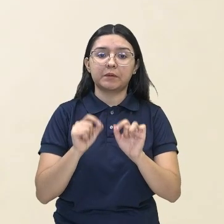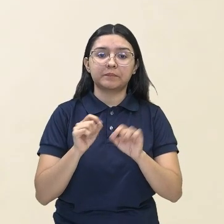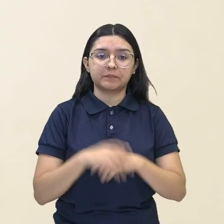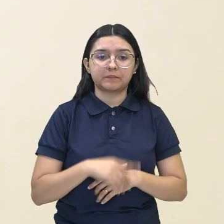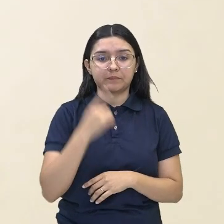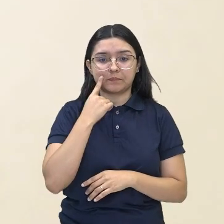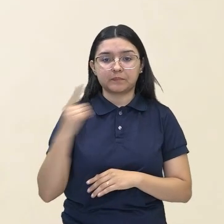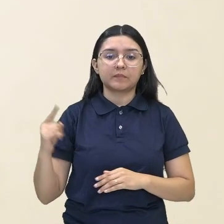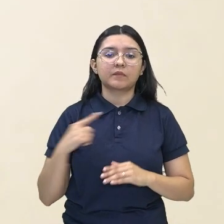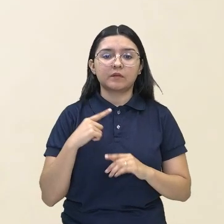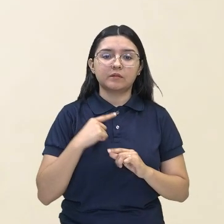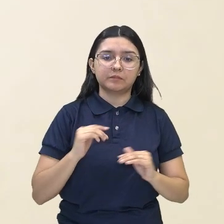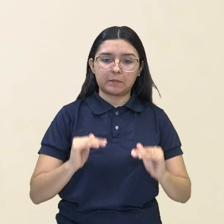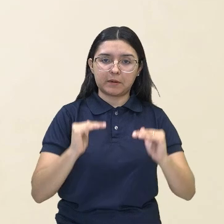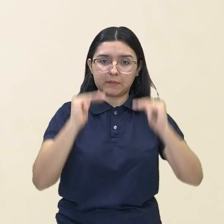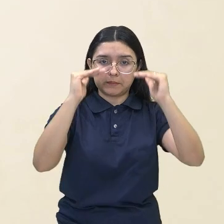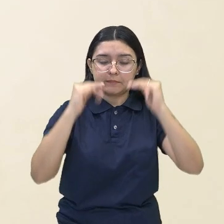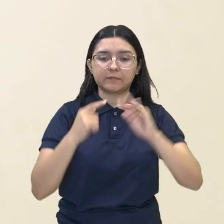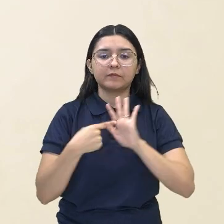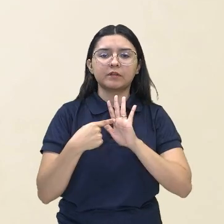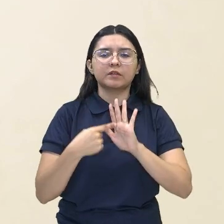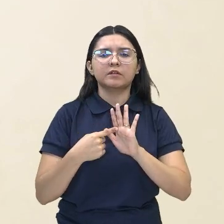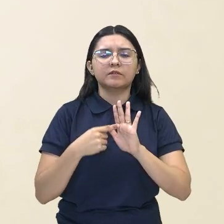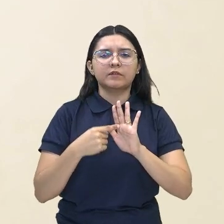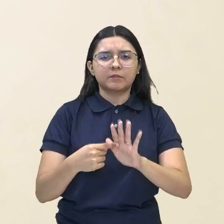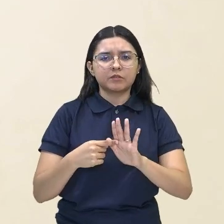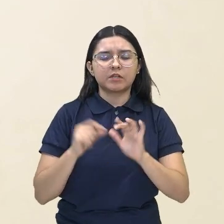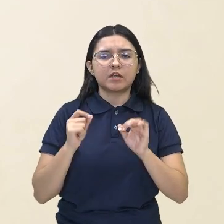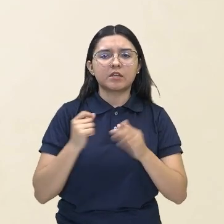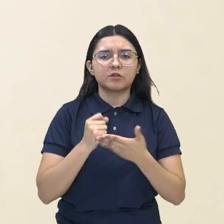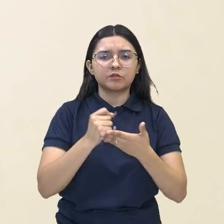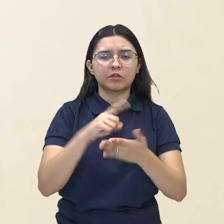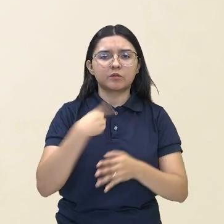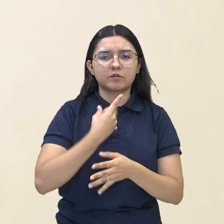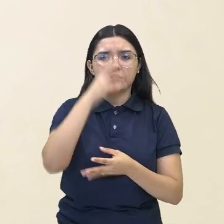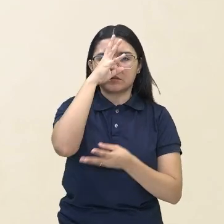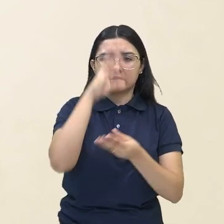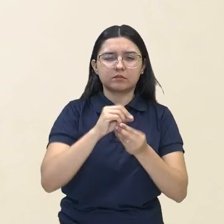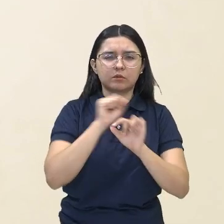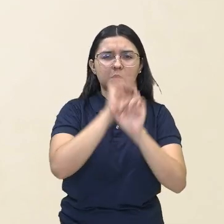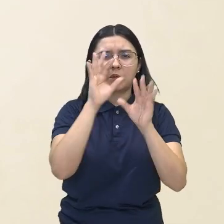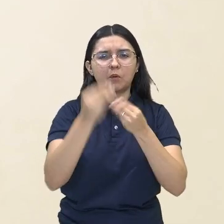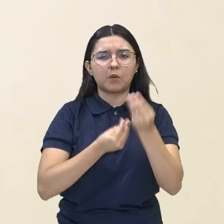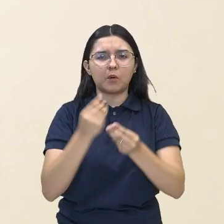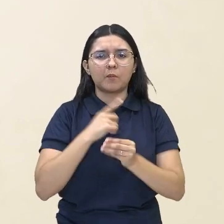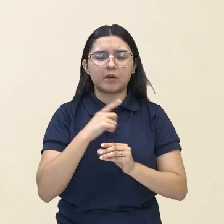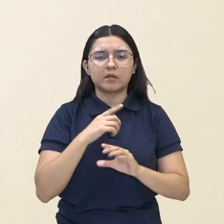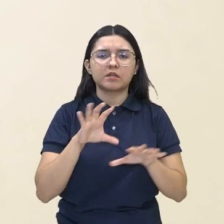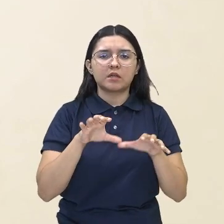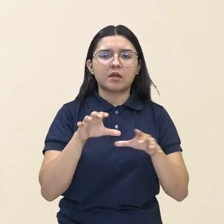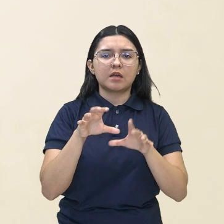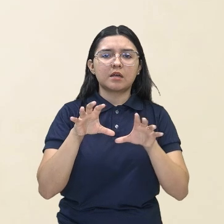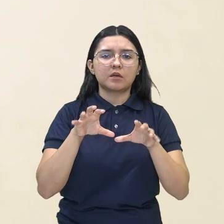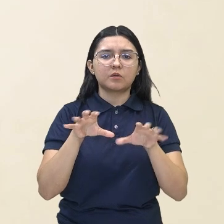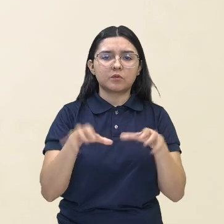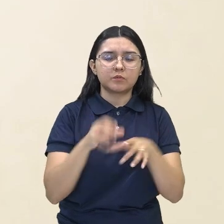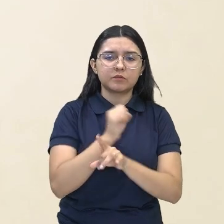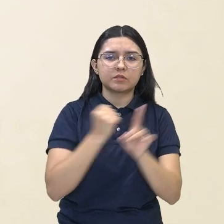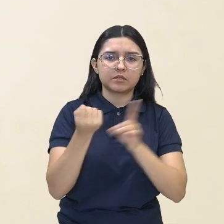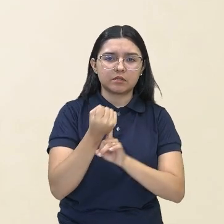uma pirâmide social que vai nos ajudar, então, a compreender como é que era dividida a sociedade